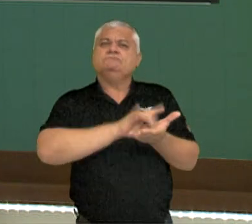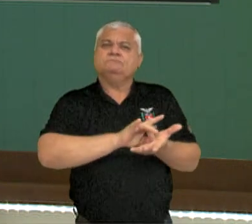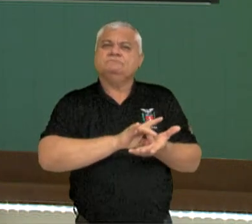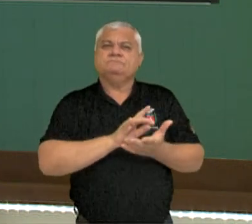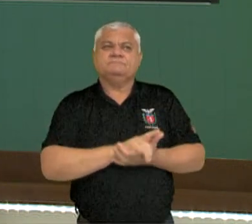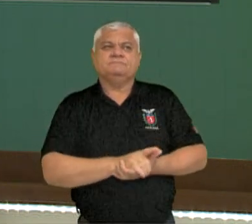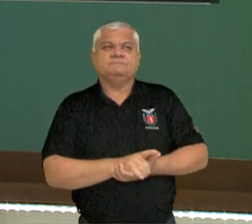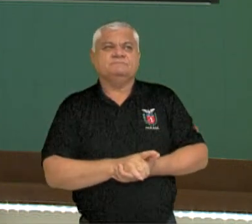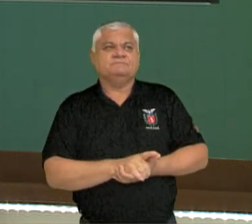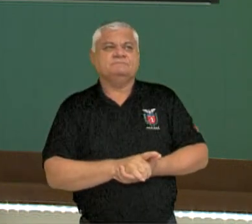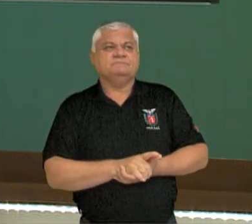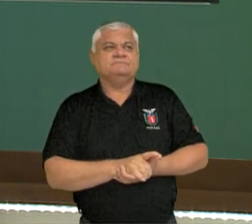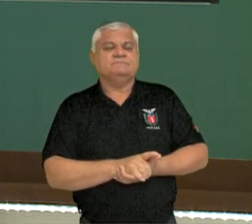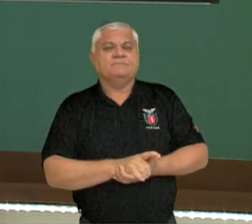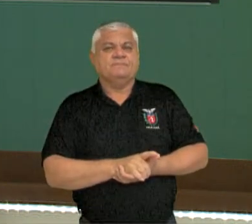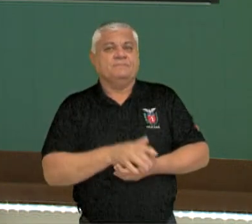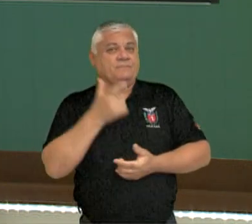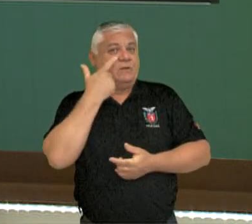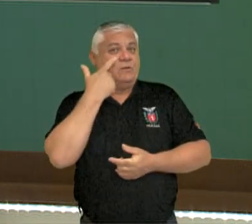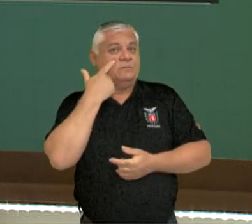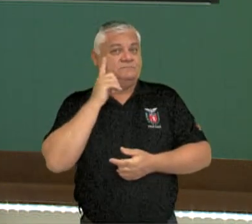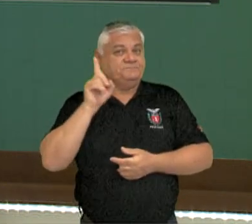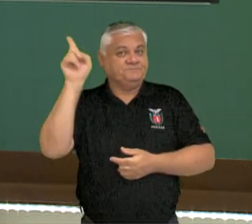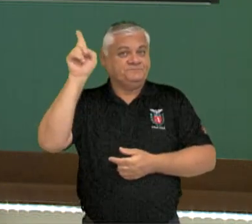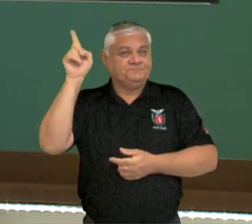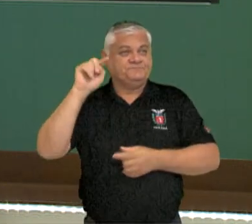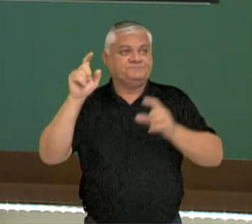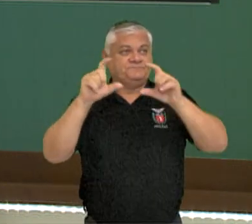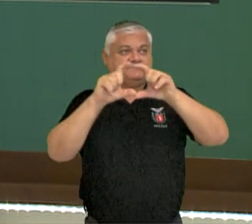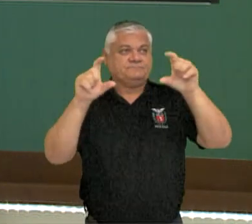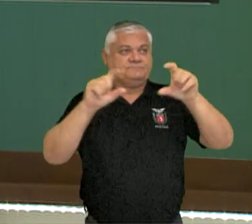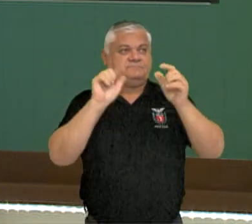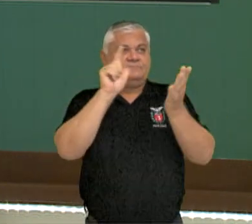tal. Vamos aqui então a um fragmento.